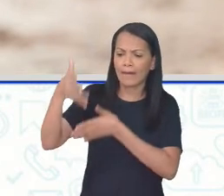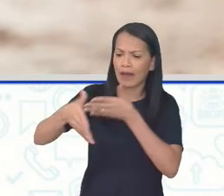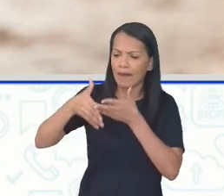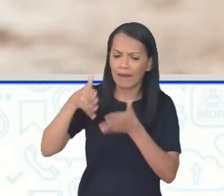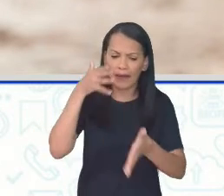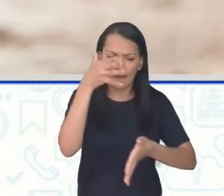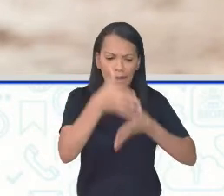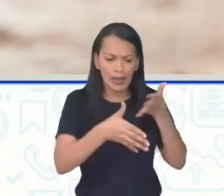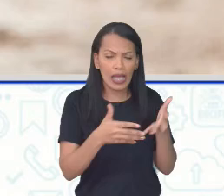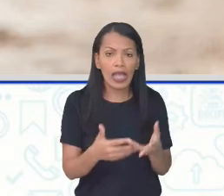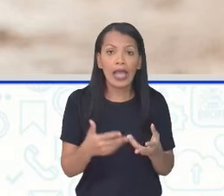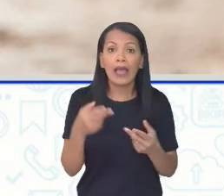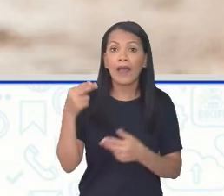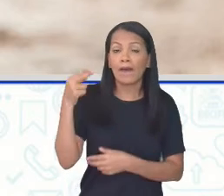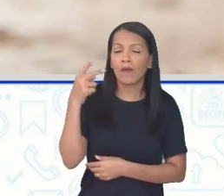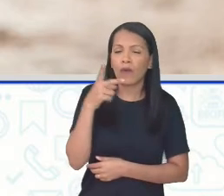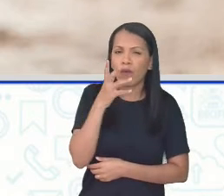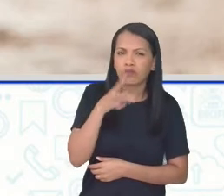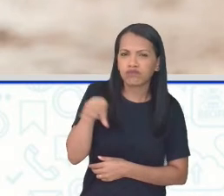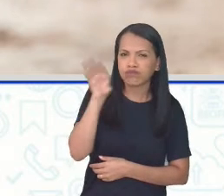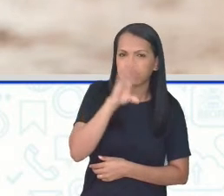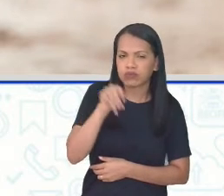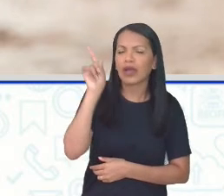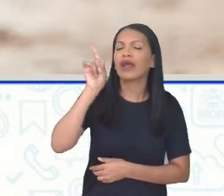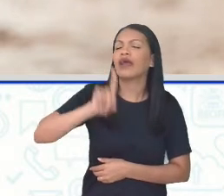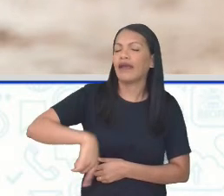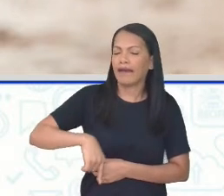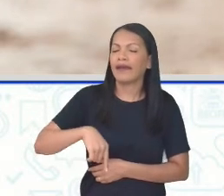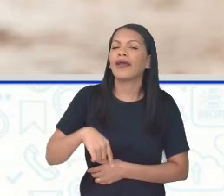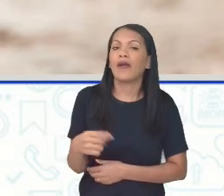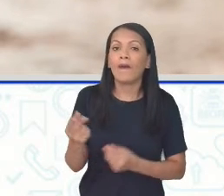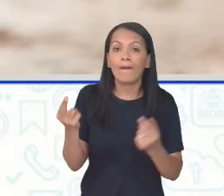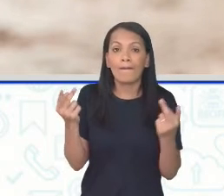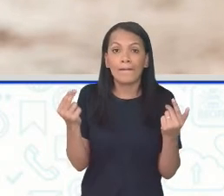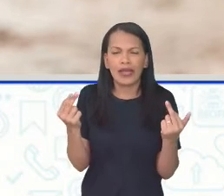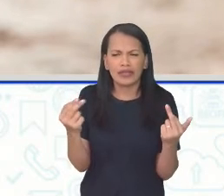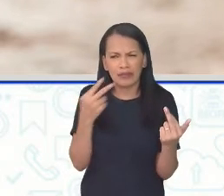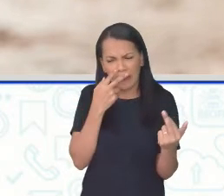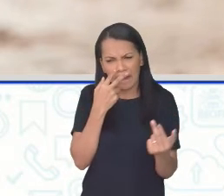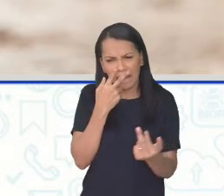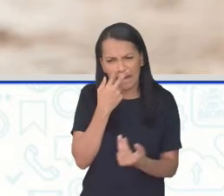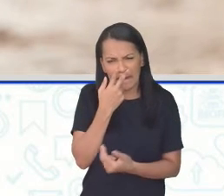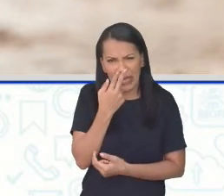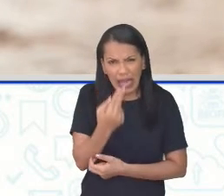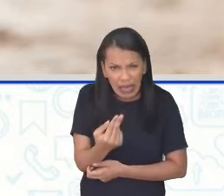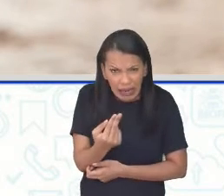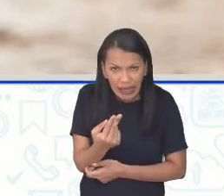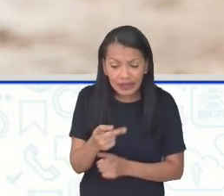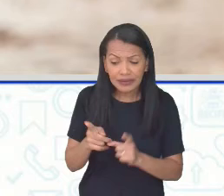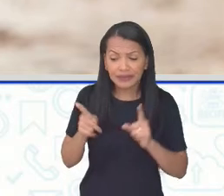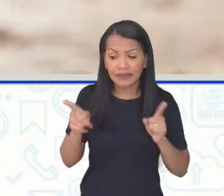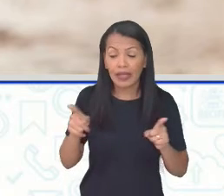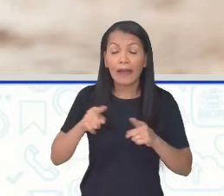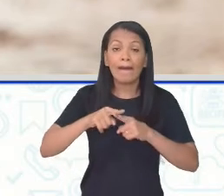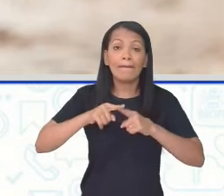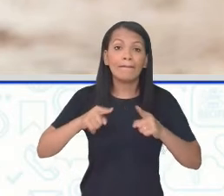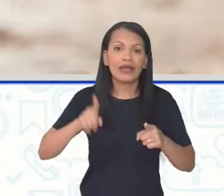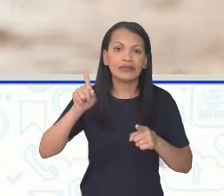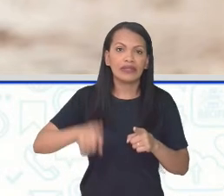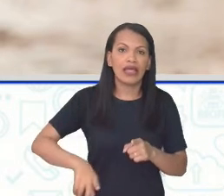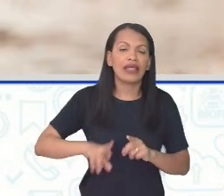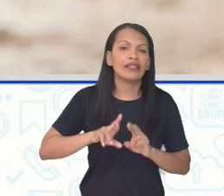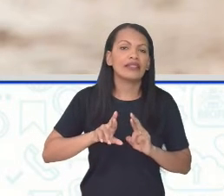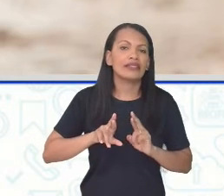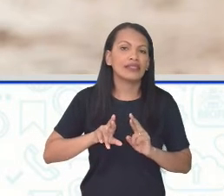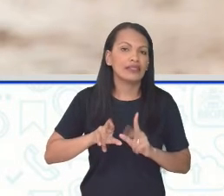pronunciar caçada. Não é? Quando você fala, você consegue identificar alguma